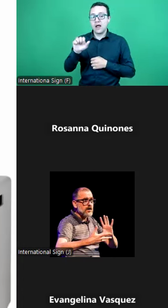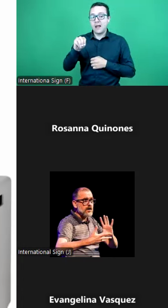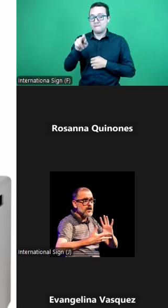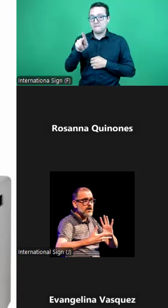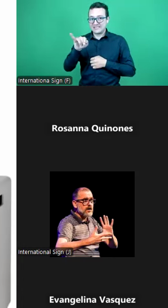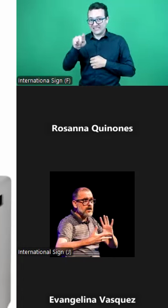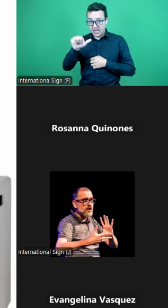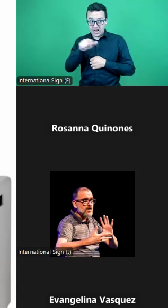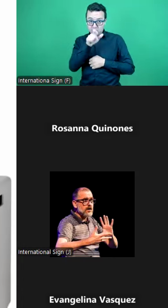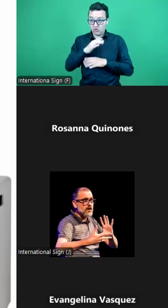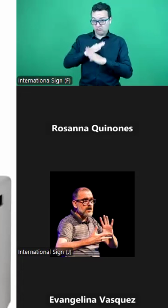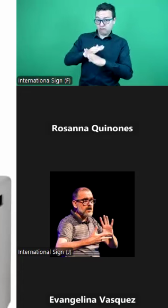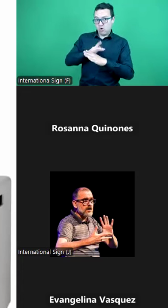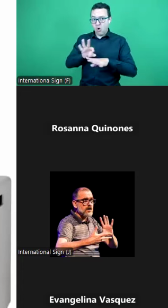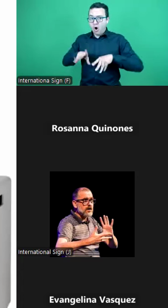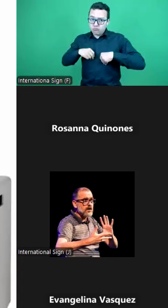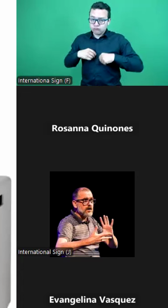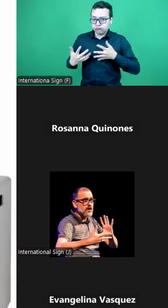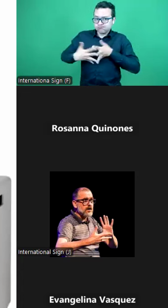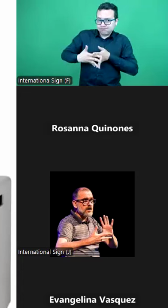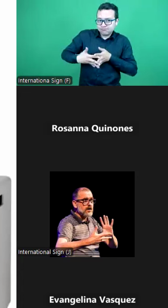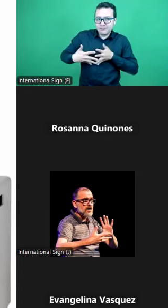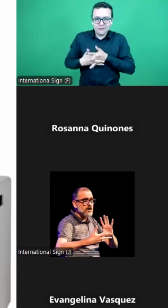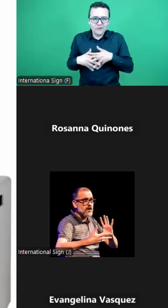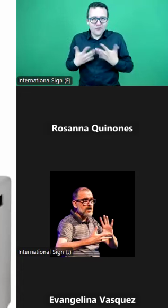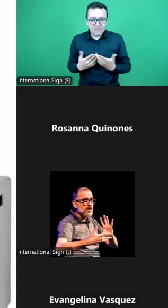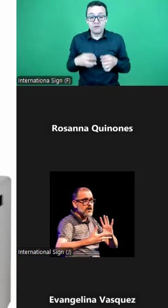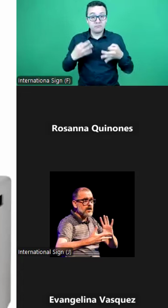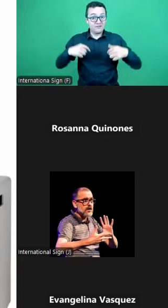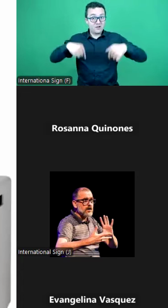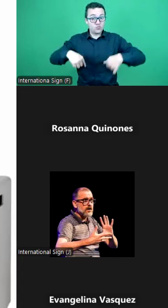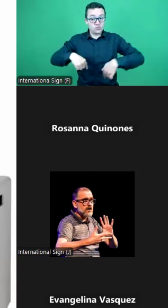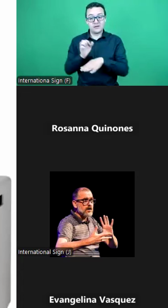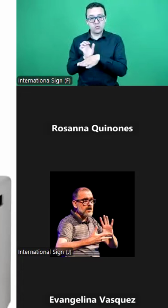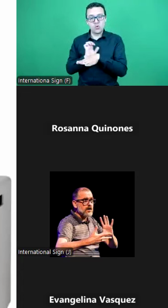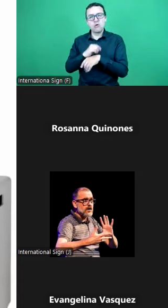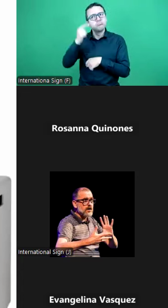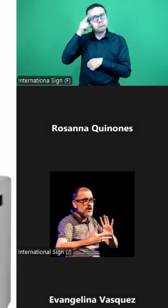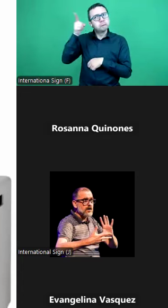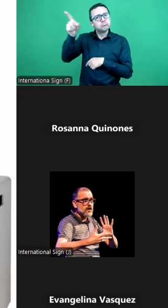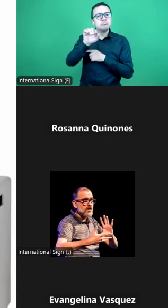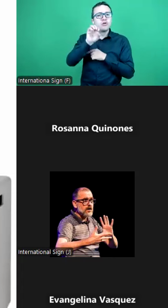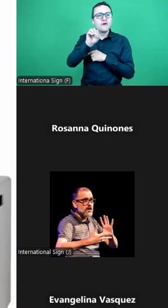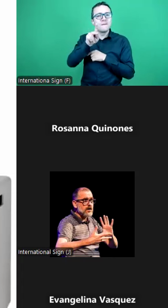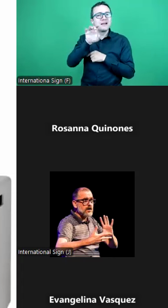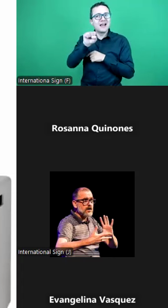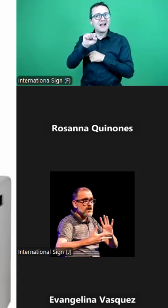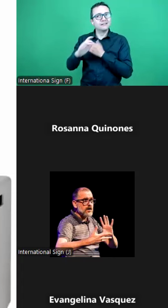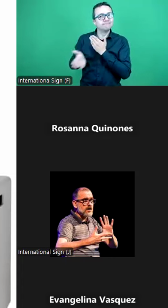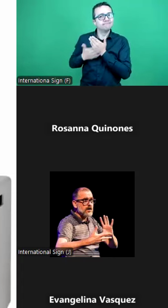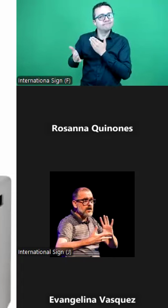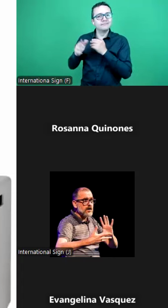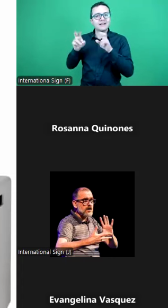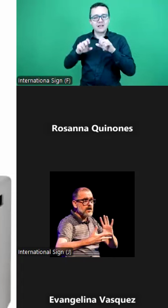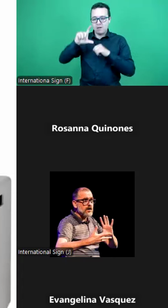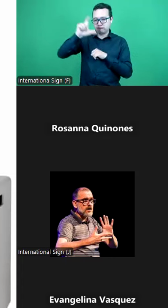a resistência à triptofana, porque no nosso país estão considerando aquilo disposto pela OPAS